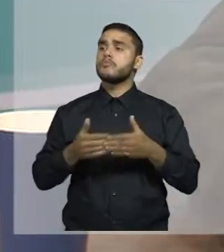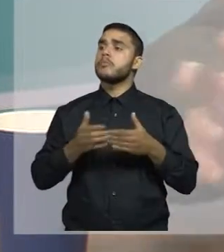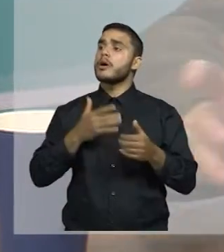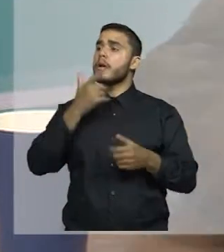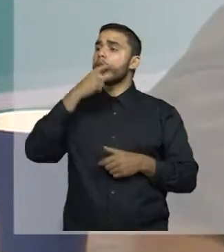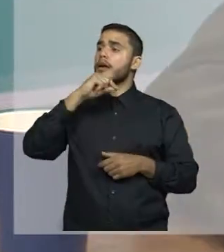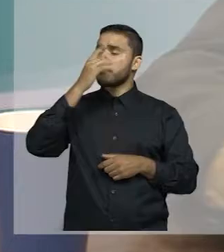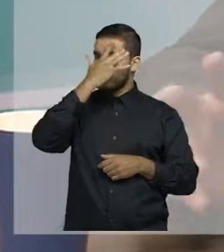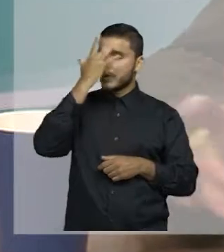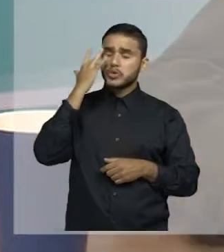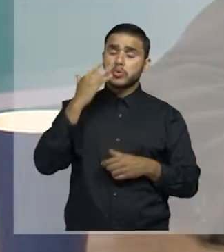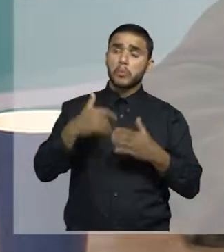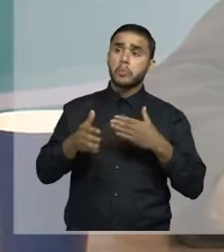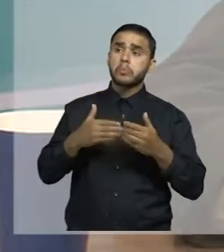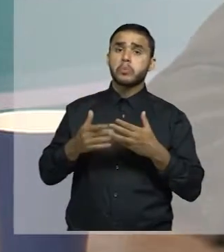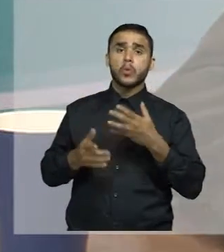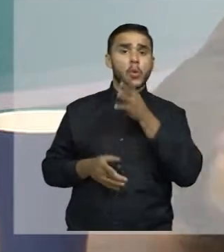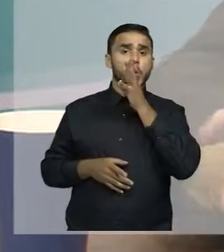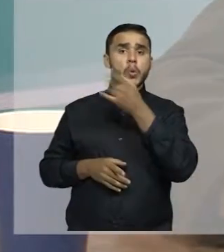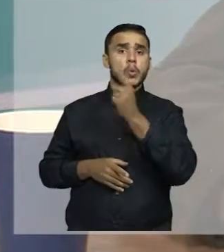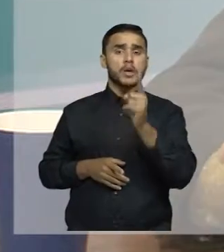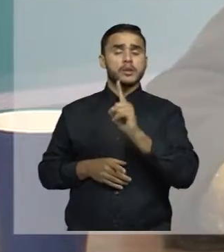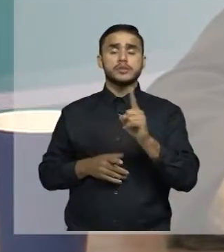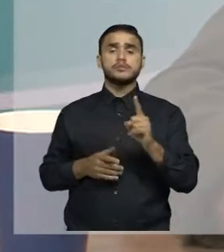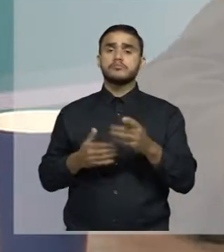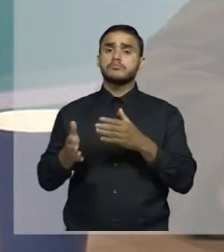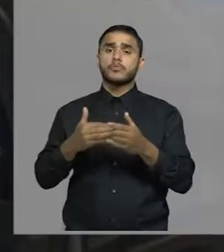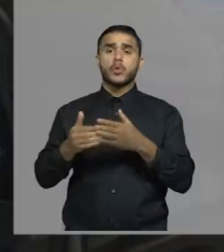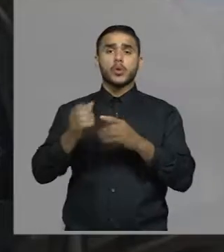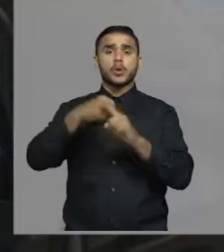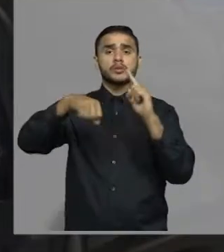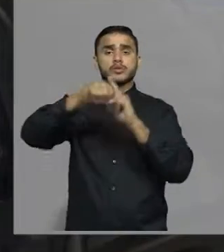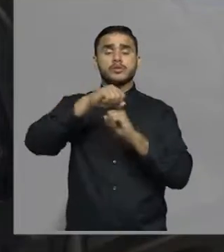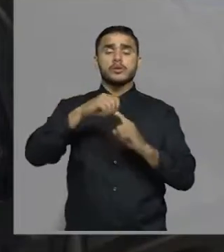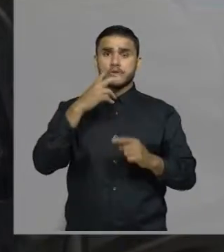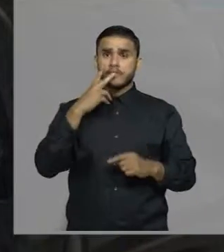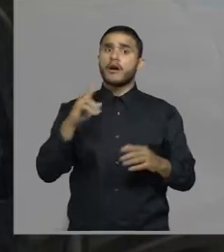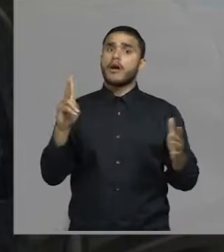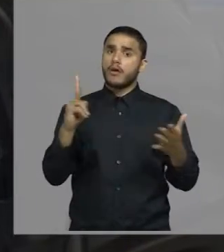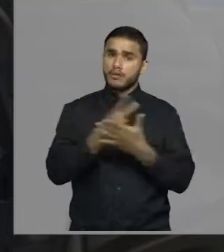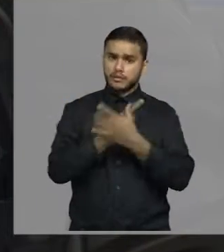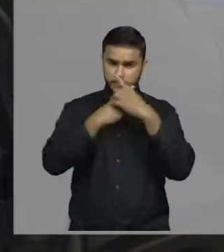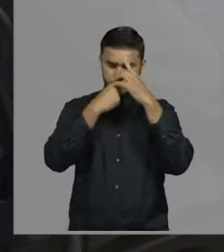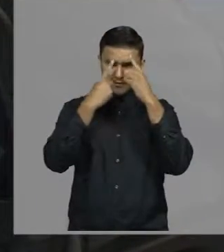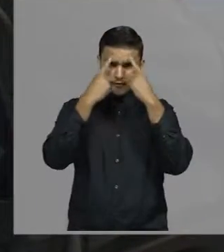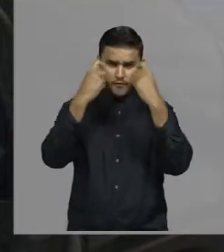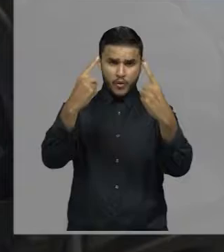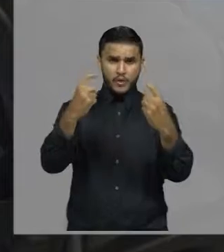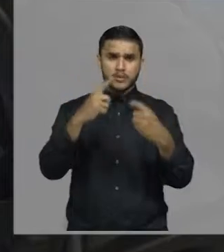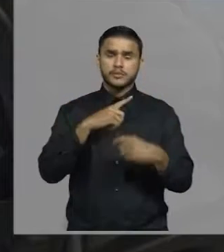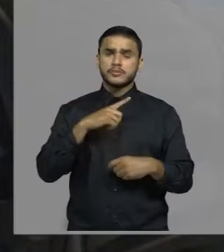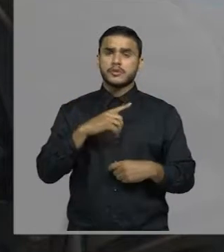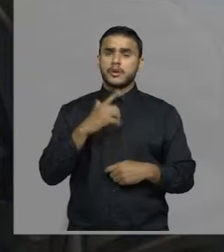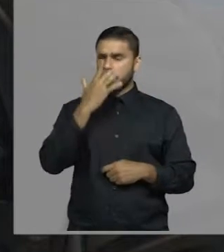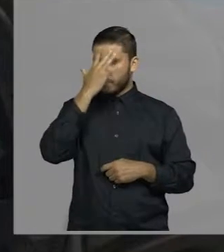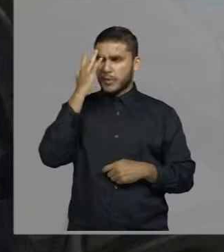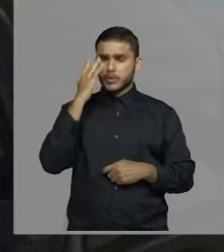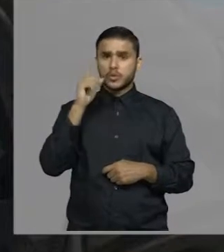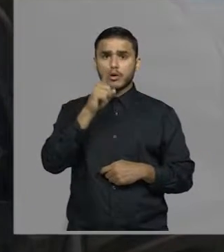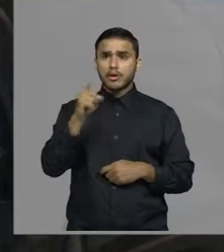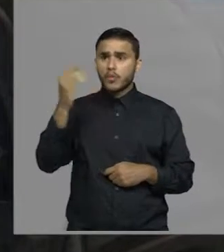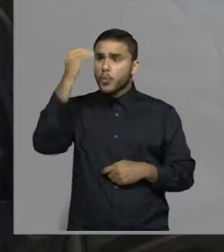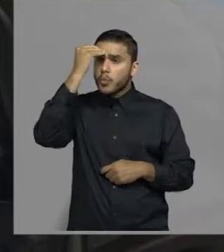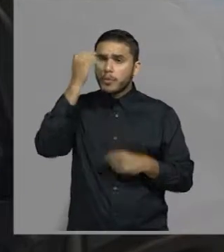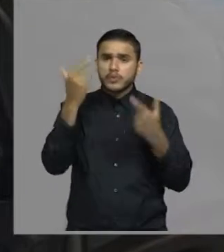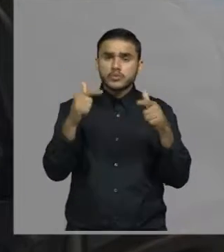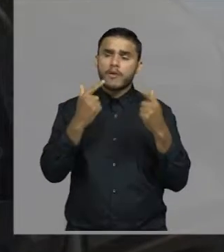pessoas incógnitas, pessoas na sociedade, que praticam atos violentos contra pessoas inocentes ou